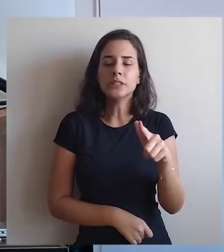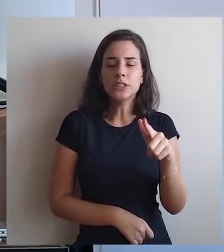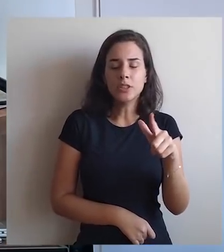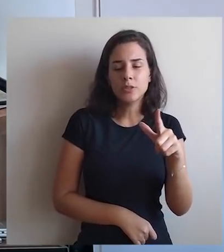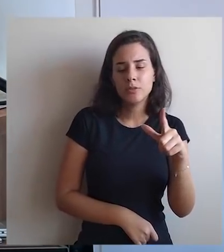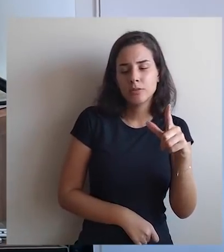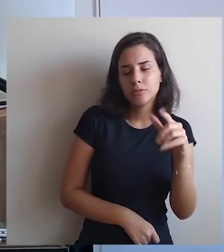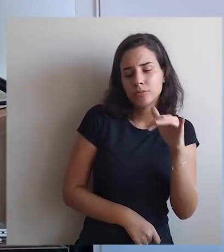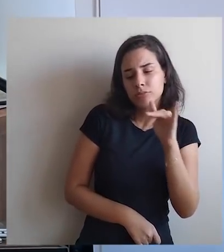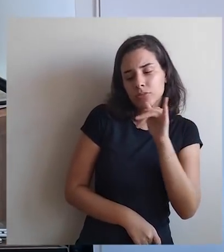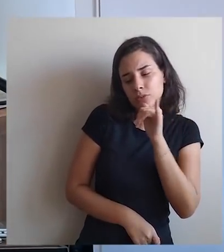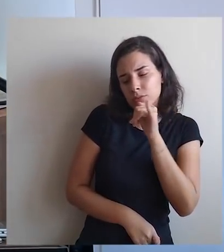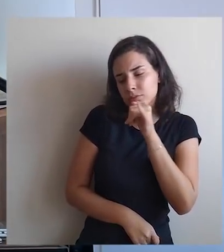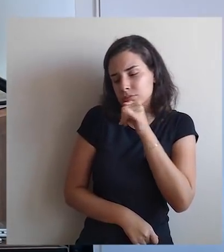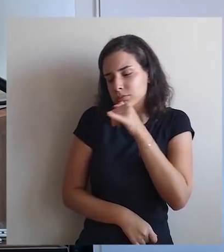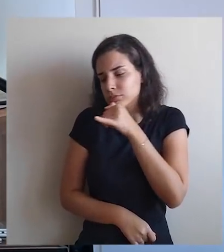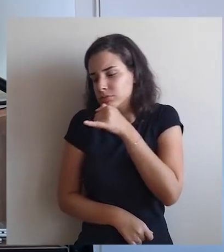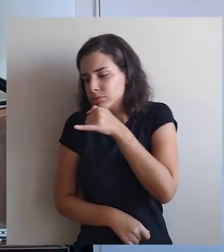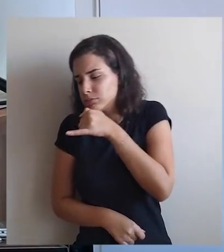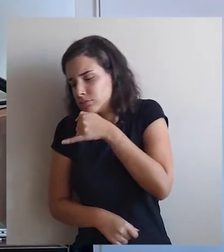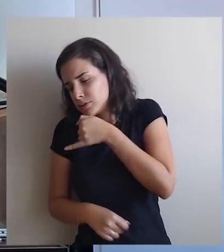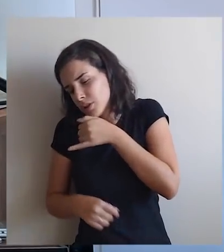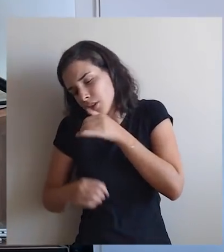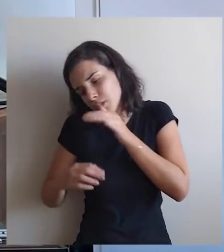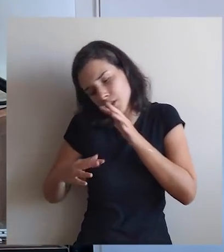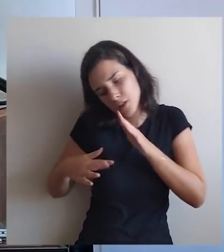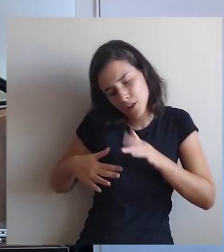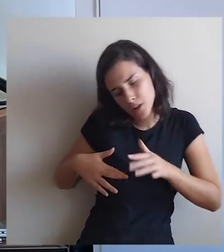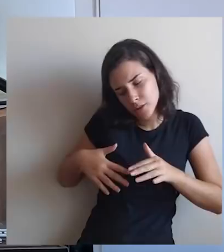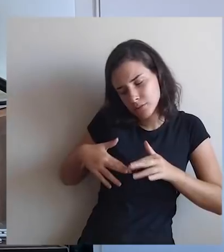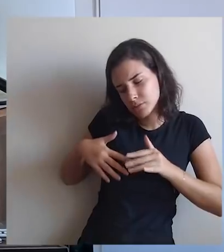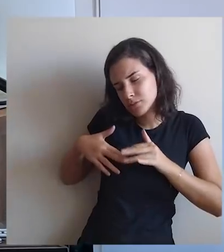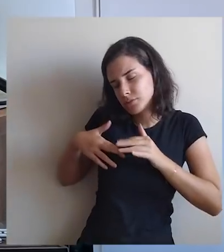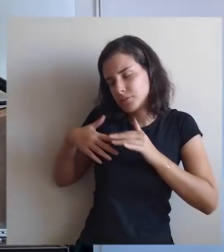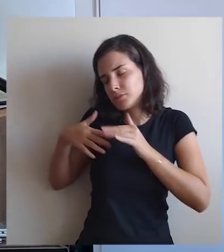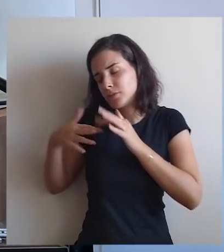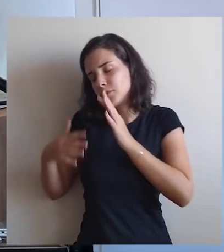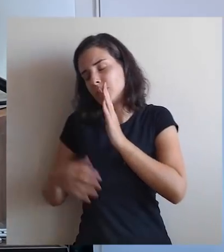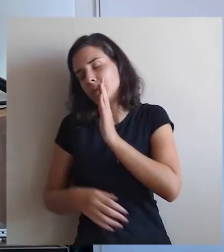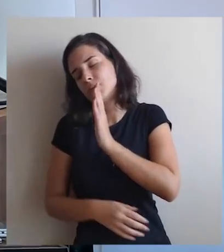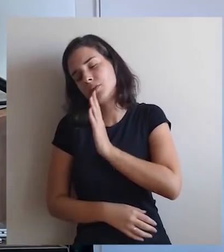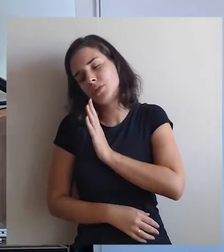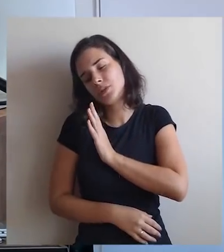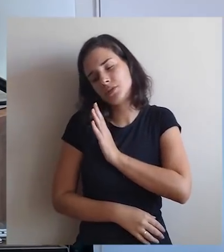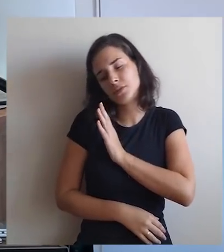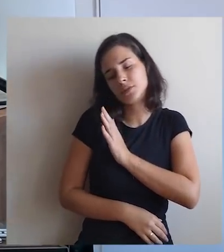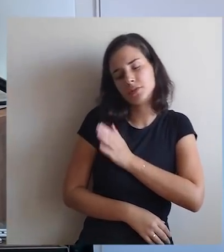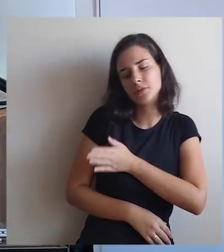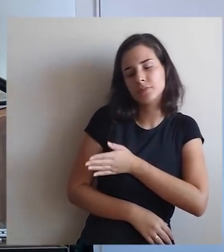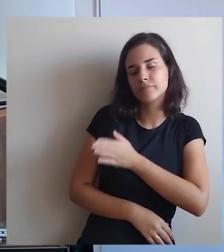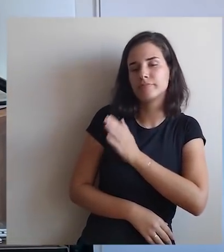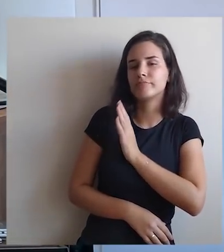solução, quando as mágoas inundam o teu